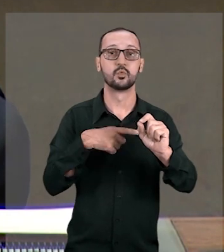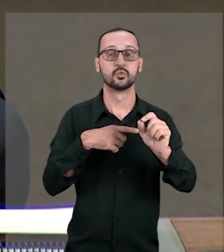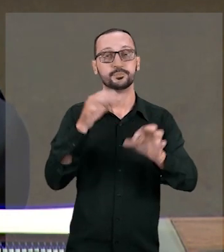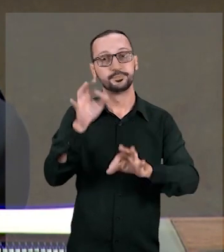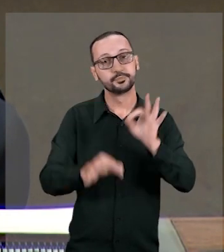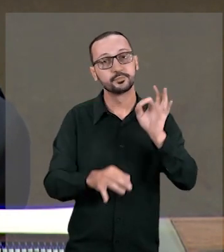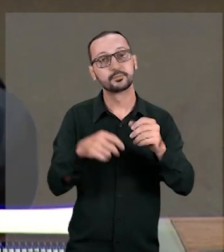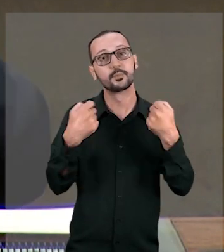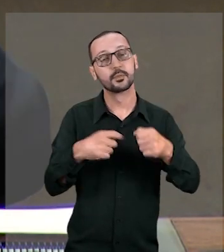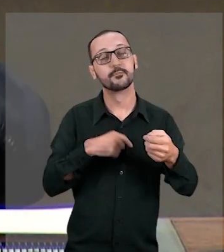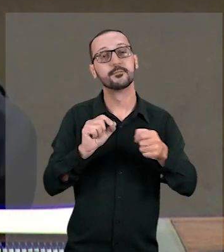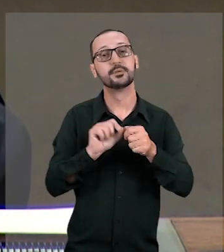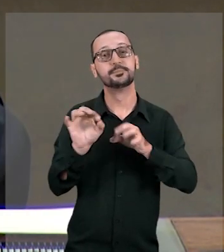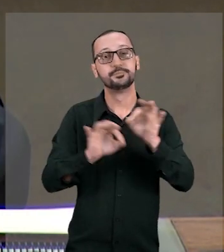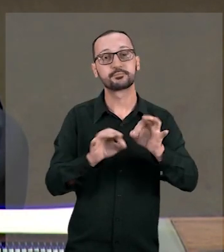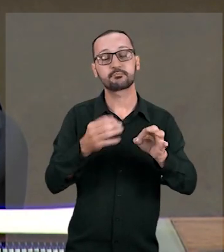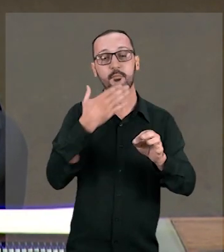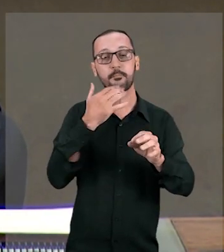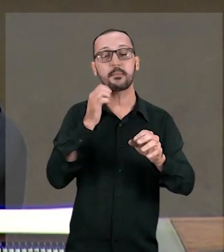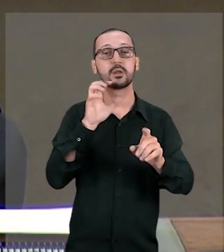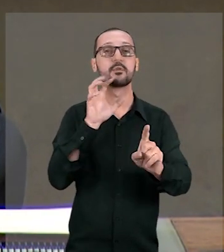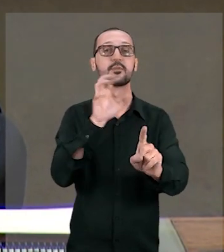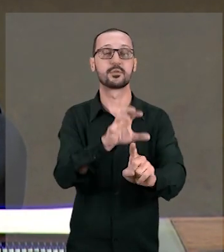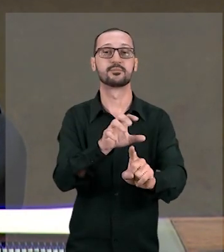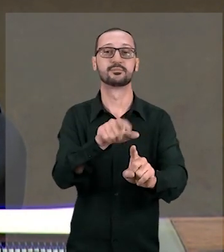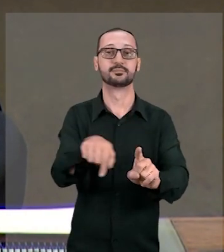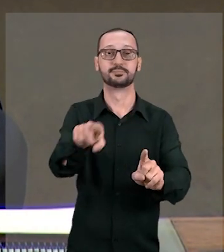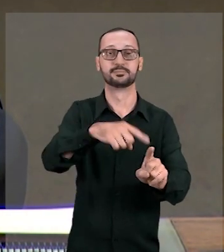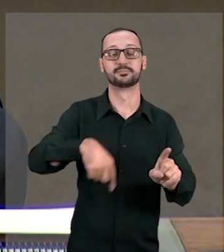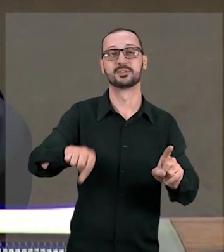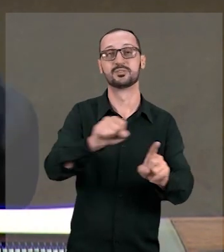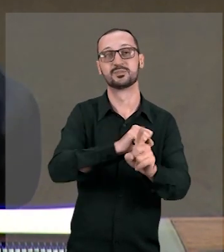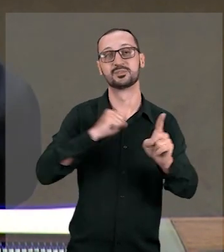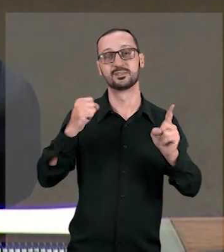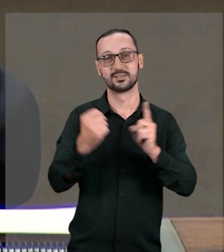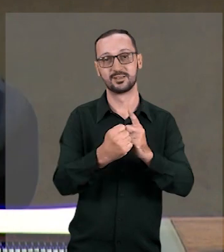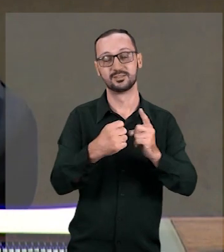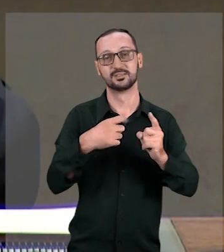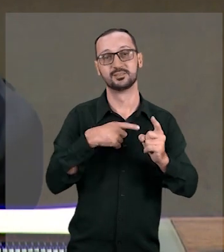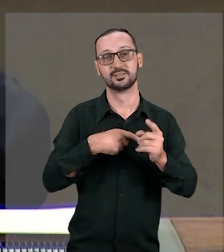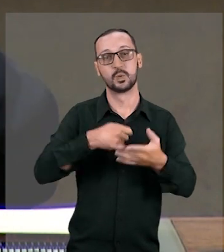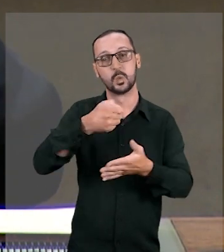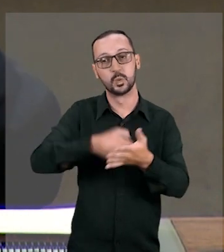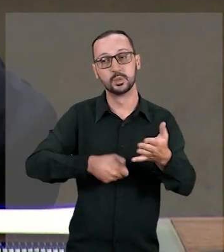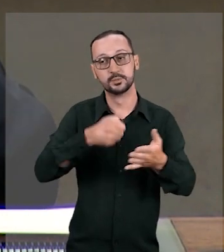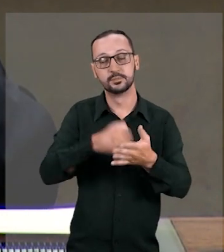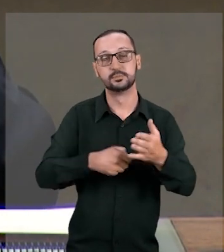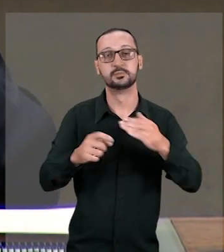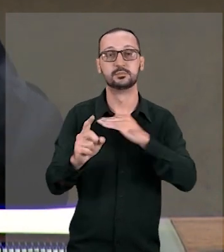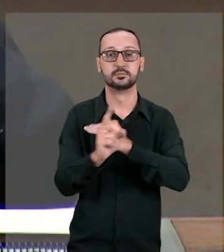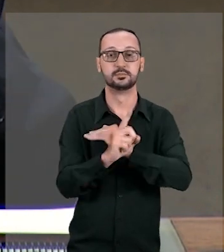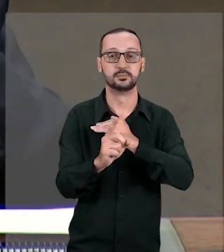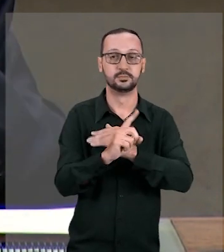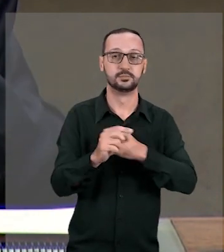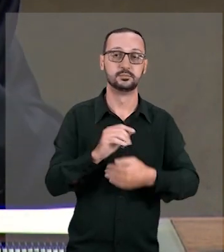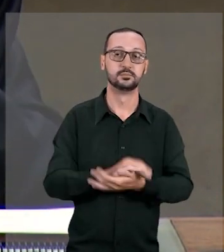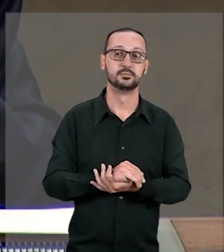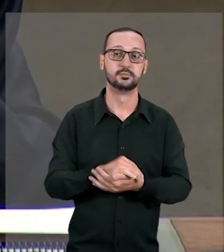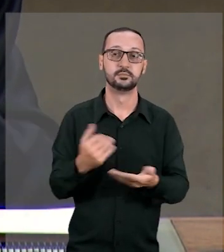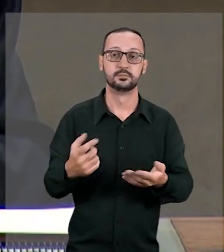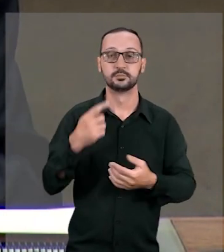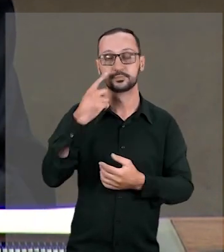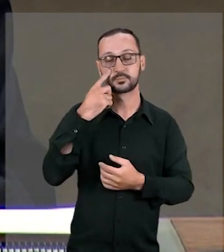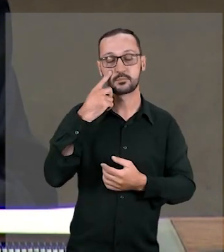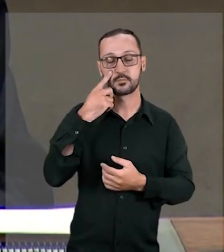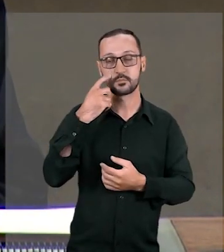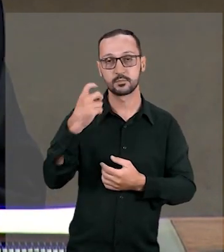de produzir o melhor resultado para a sociedade. Ele tem o dever de atender ao melhor